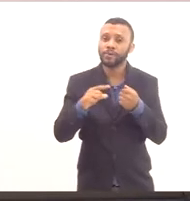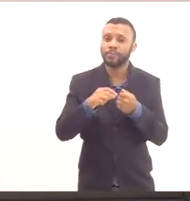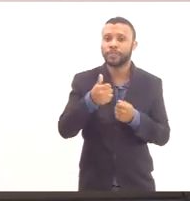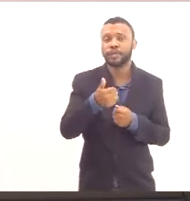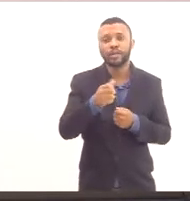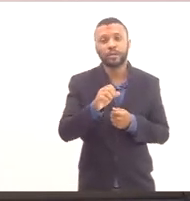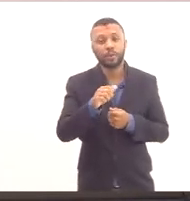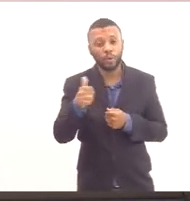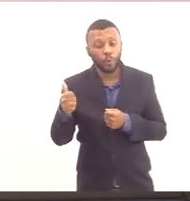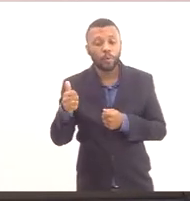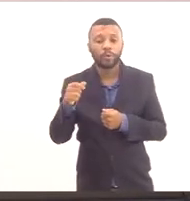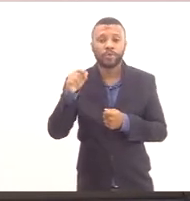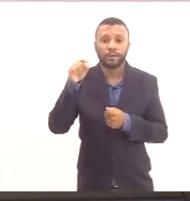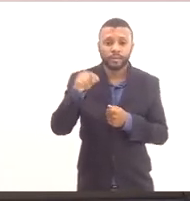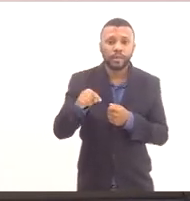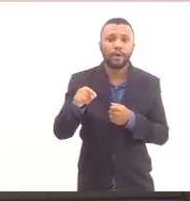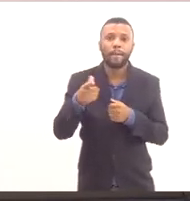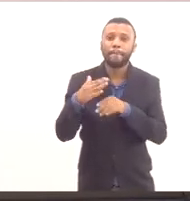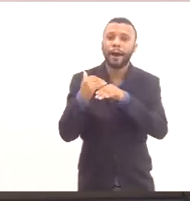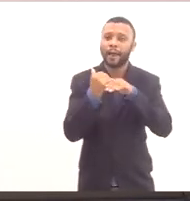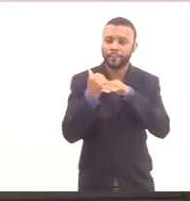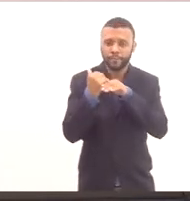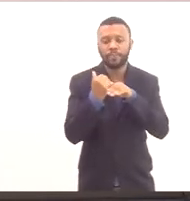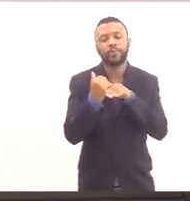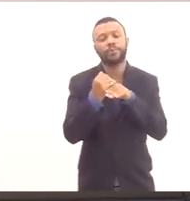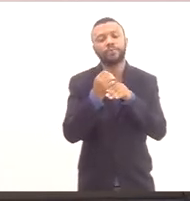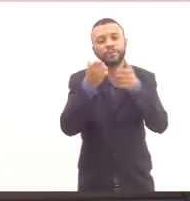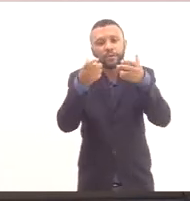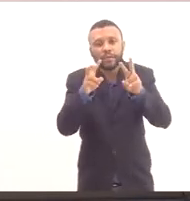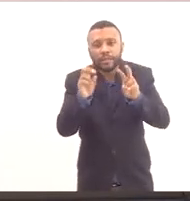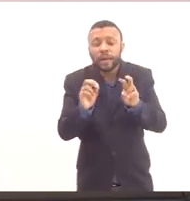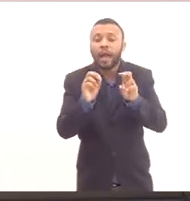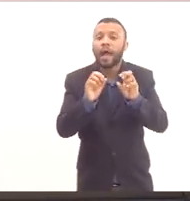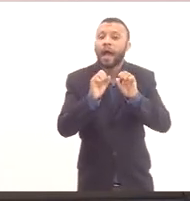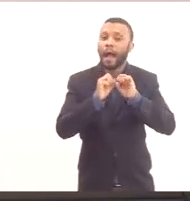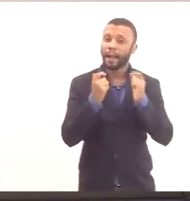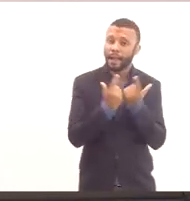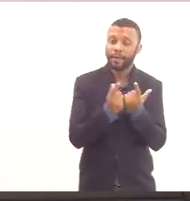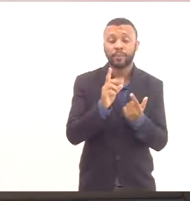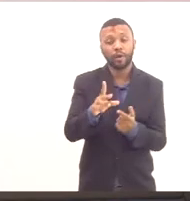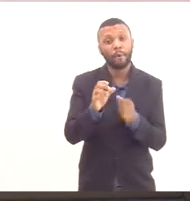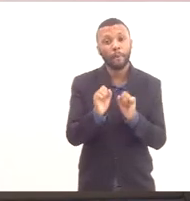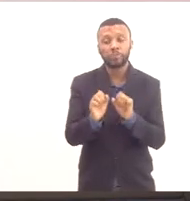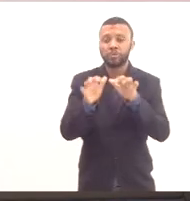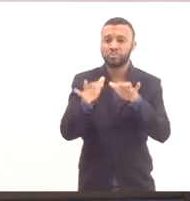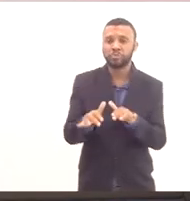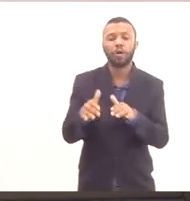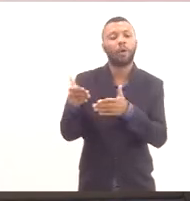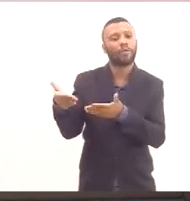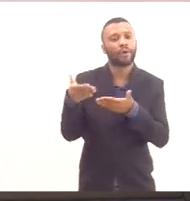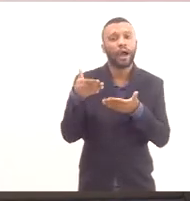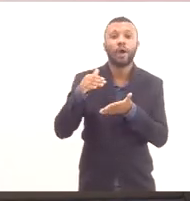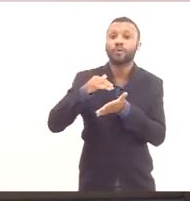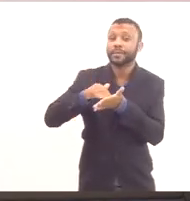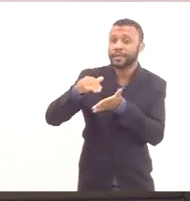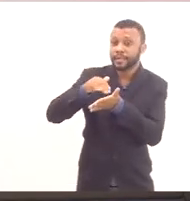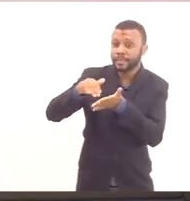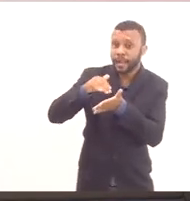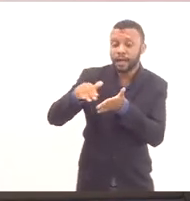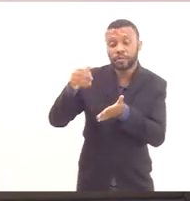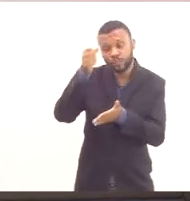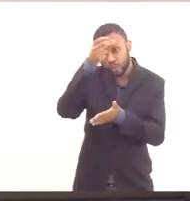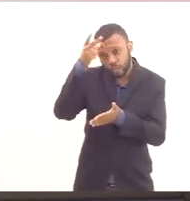único da constituição estadual estipula que as comissões da Assembleia Legislativa somente podem formular requerimentos de convocação de secretários de estado